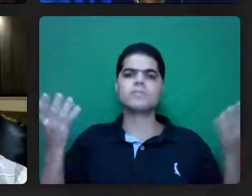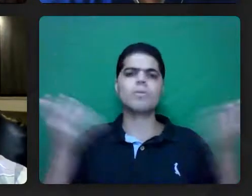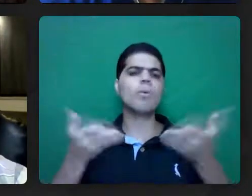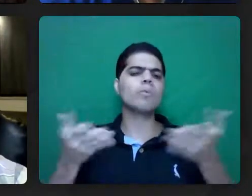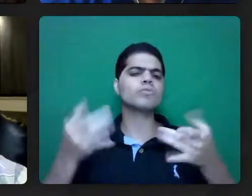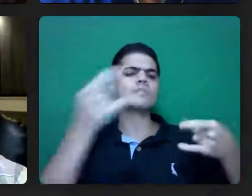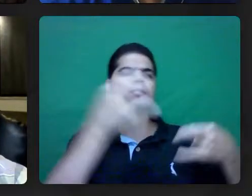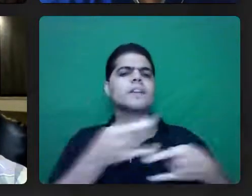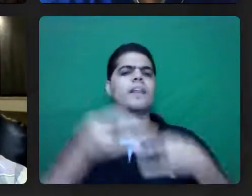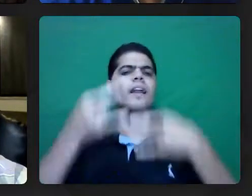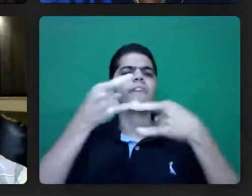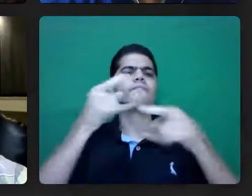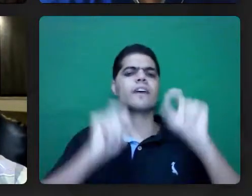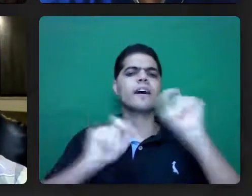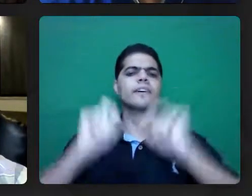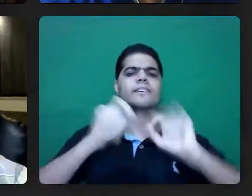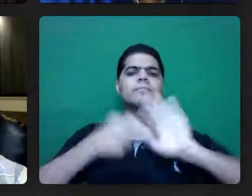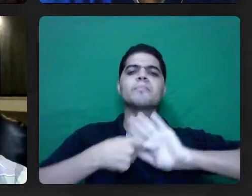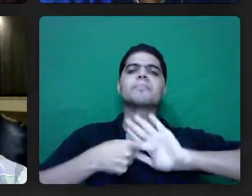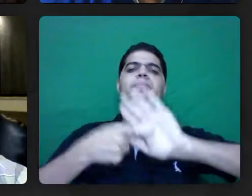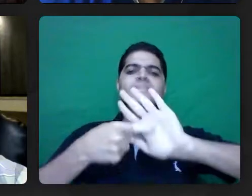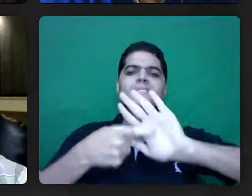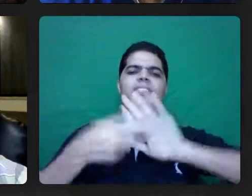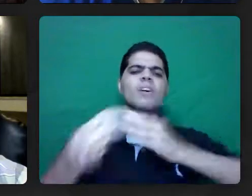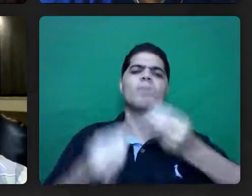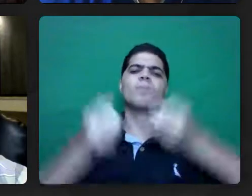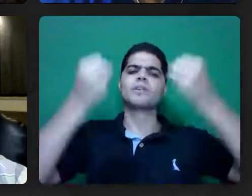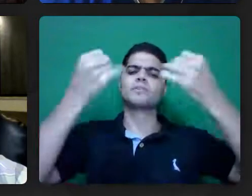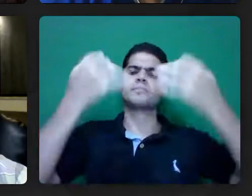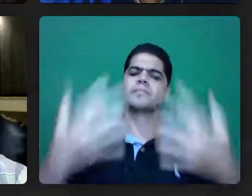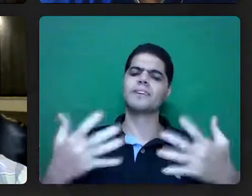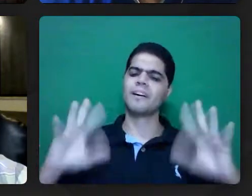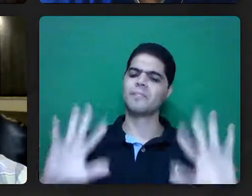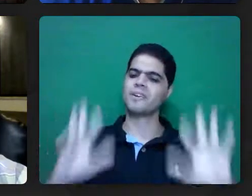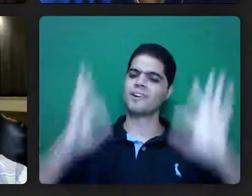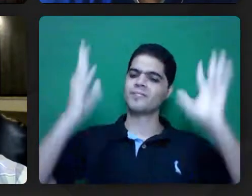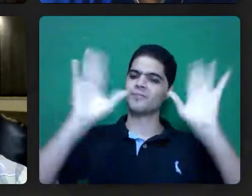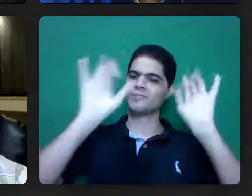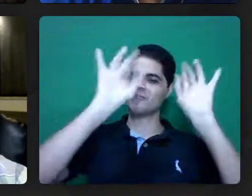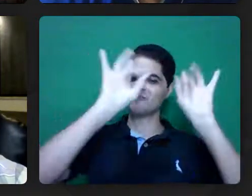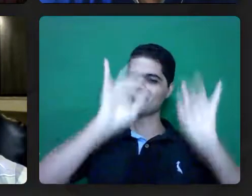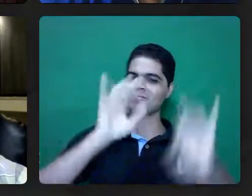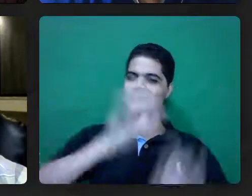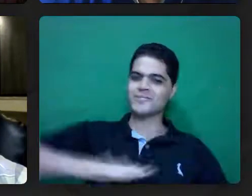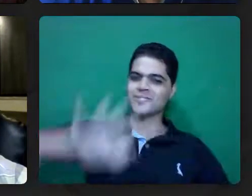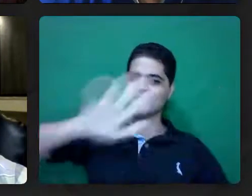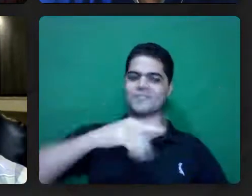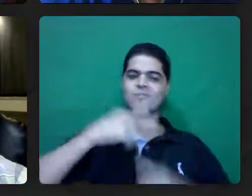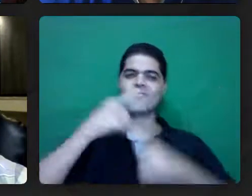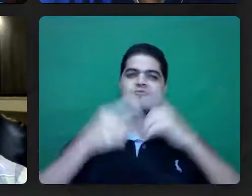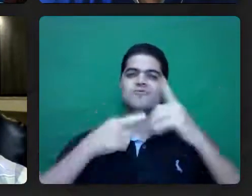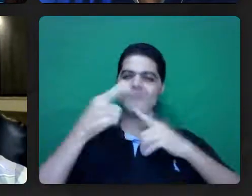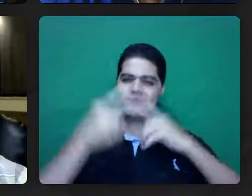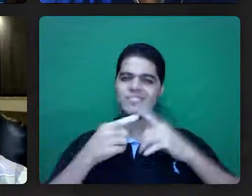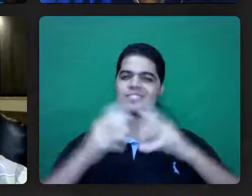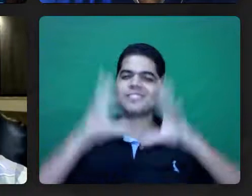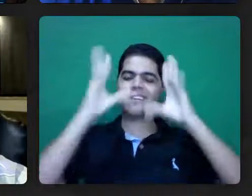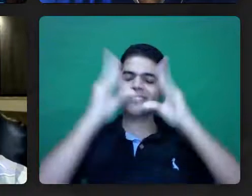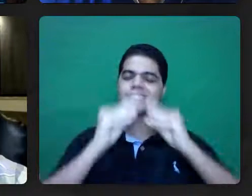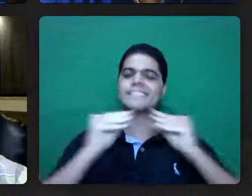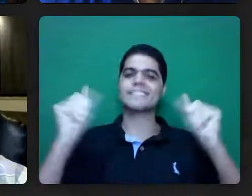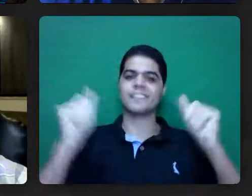para vocês como que vai funcionar a maratona, para que vocês possam aí tirar todas as suas dúvidas. Então, aqui, pessoal, no chat, podem mandar